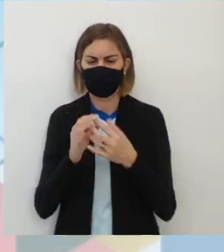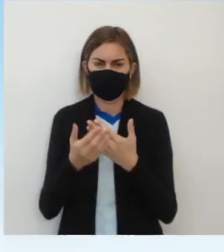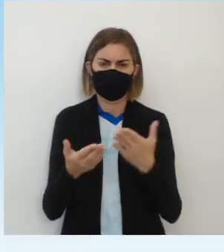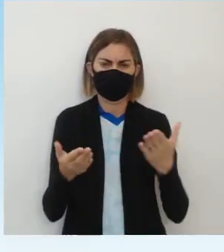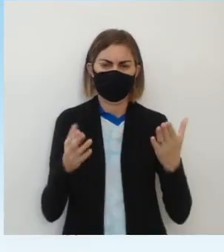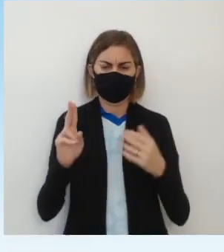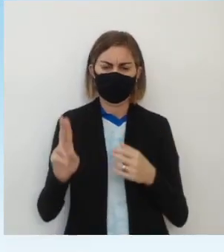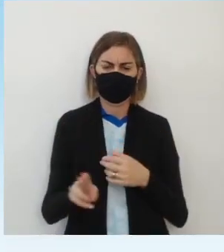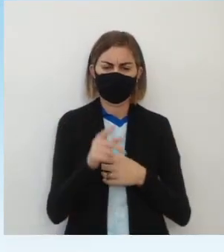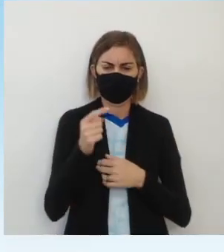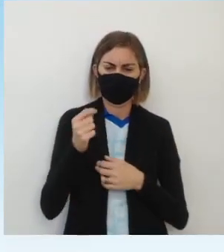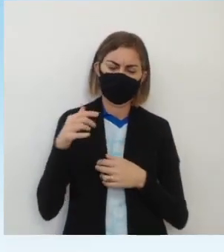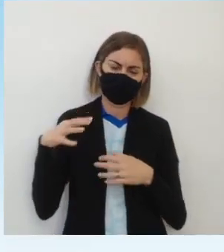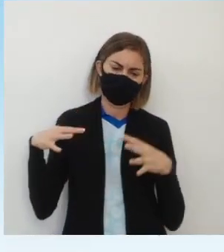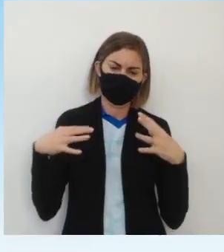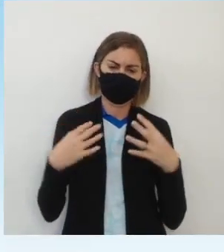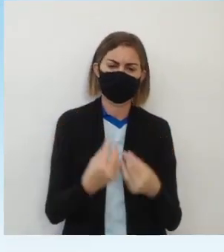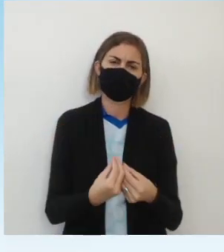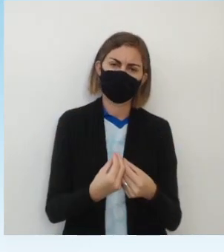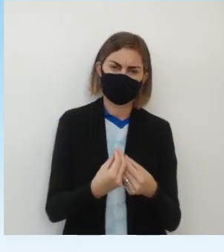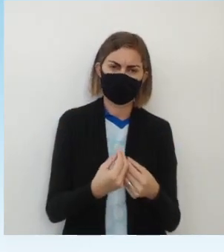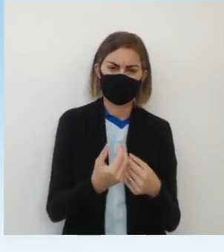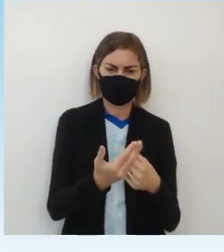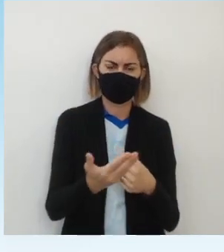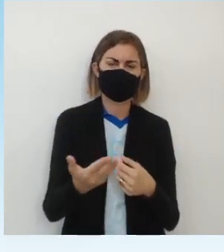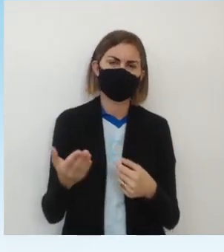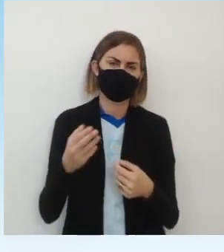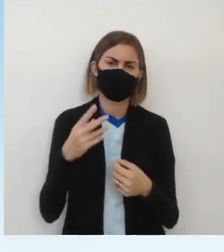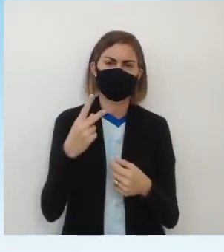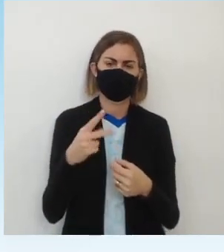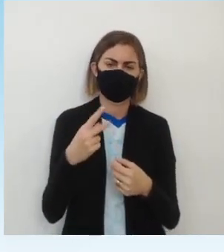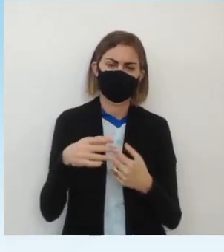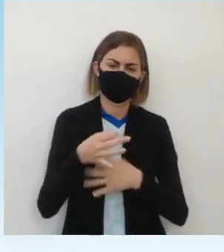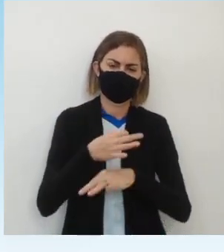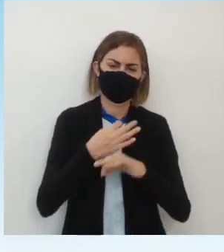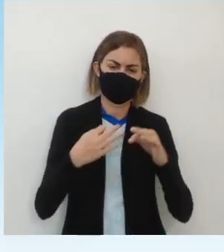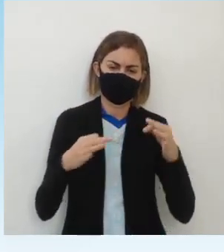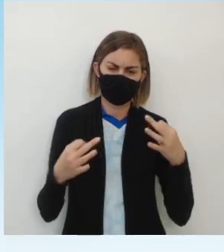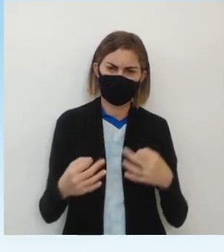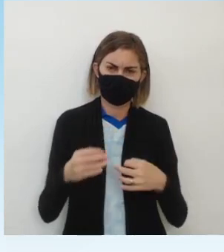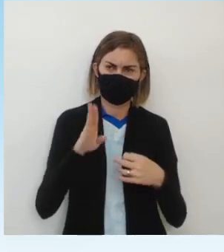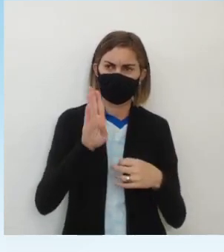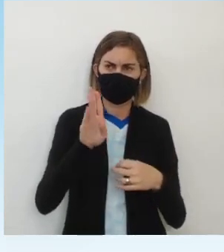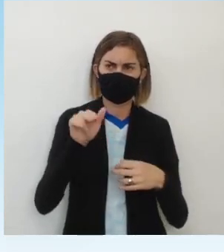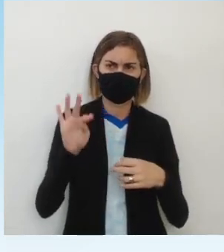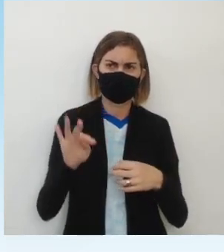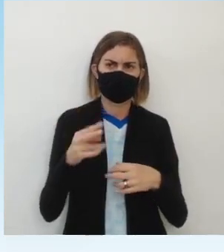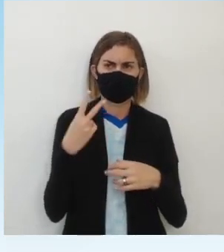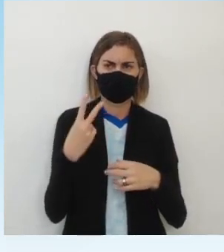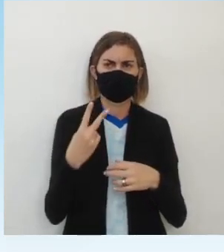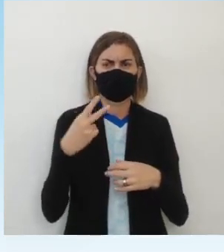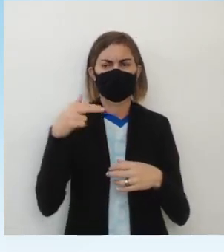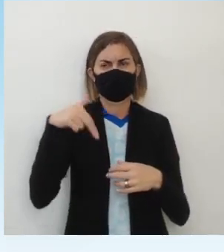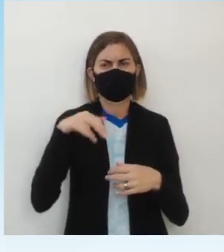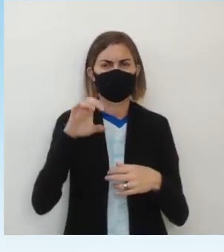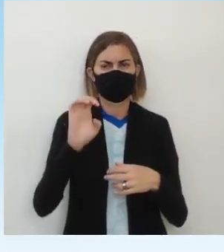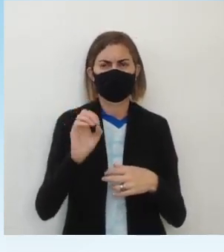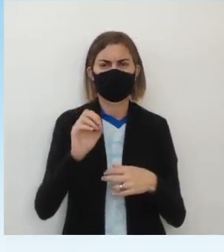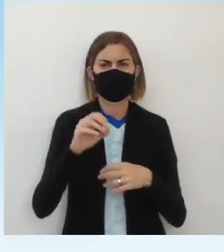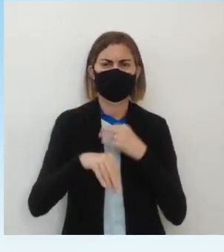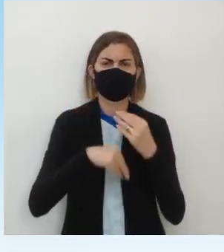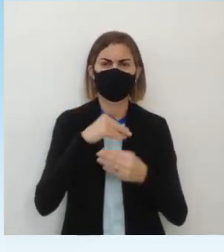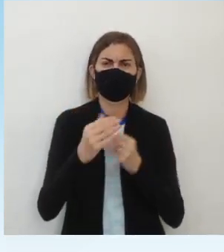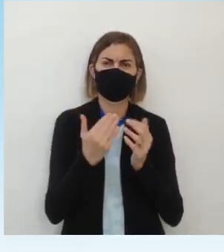usar em quase todas as questões é o seguinte: essa molécula But2eno, após a reação,